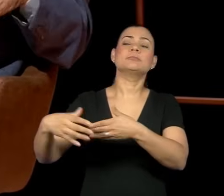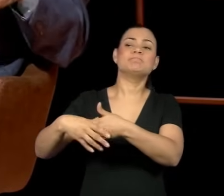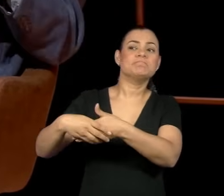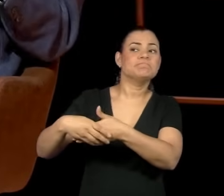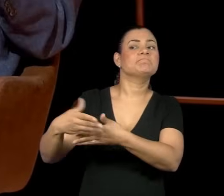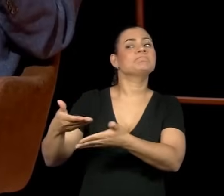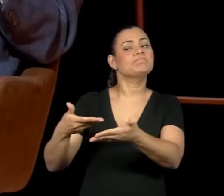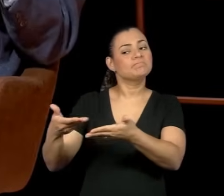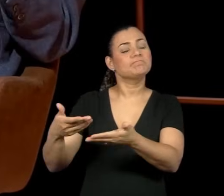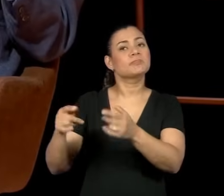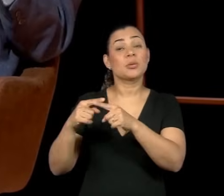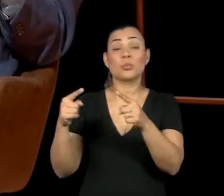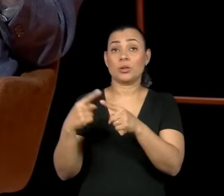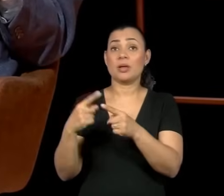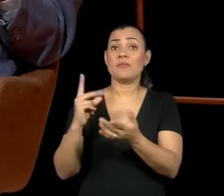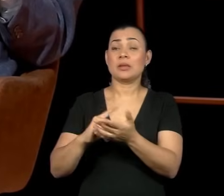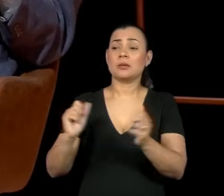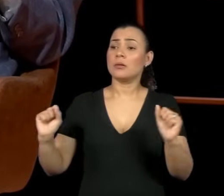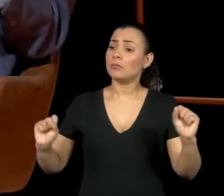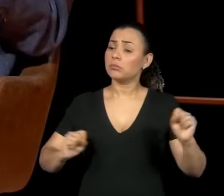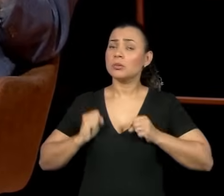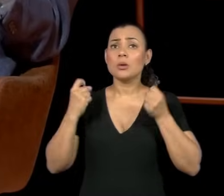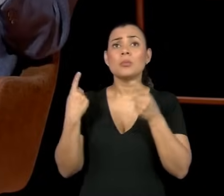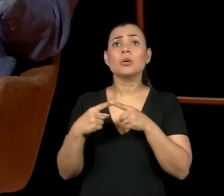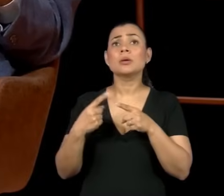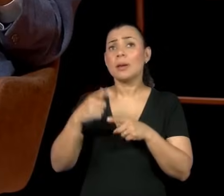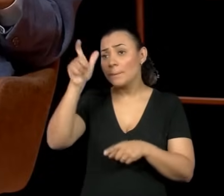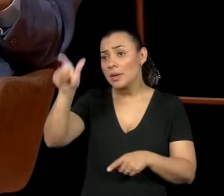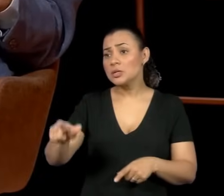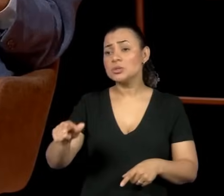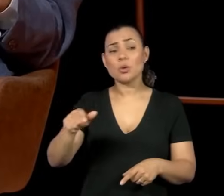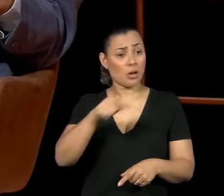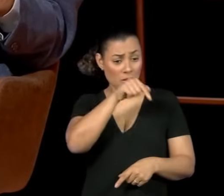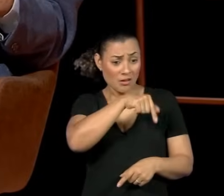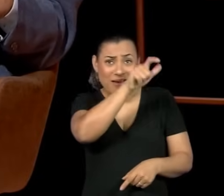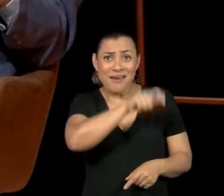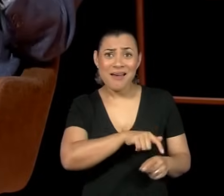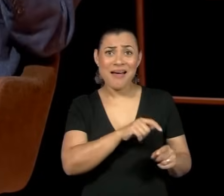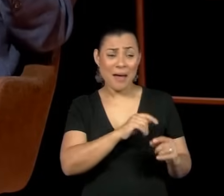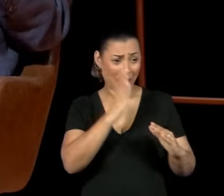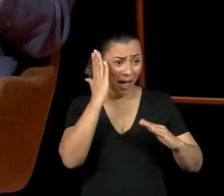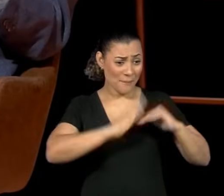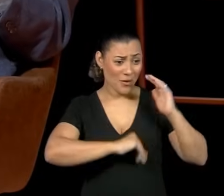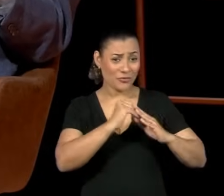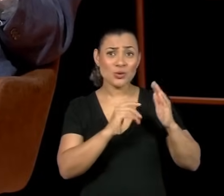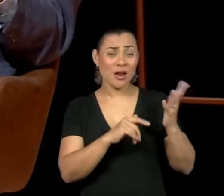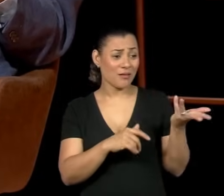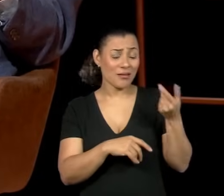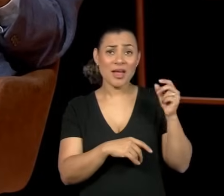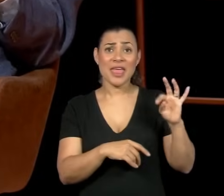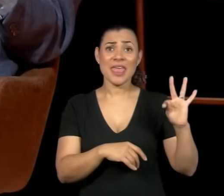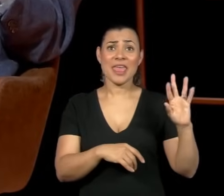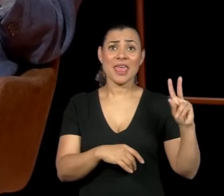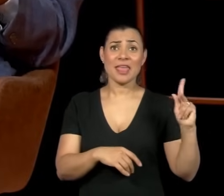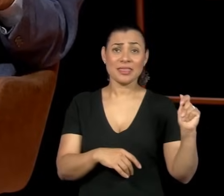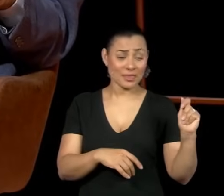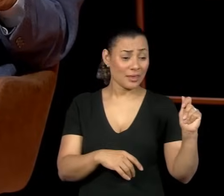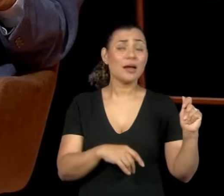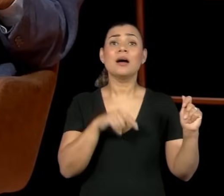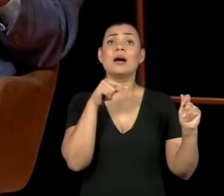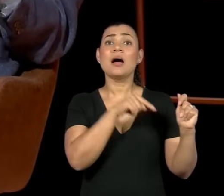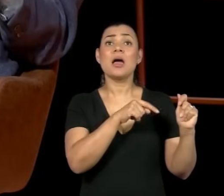pazes, porque eu estava revoltado que uma pessoa com esse talento, com tanta obra no mercado, sem